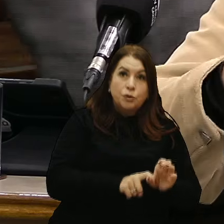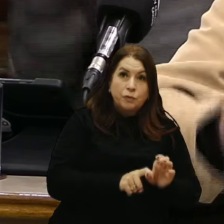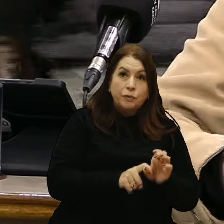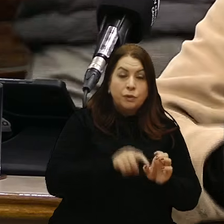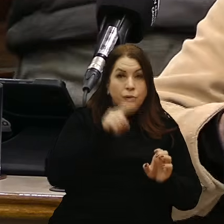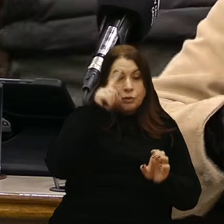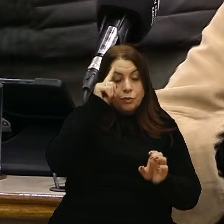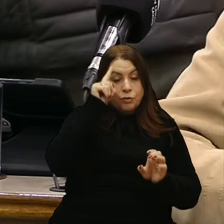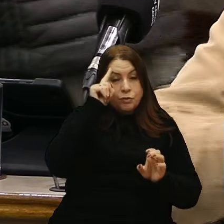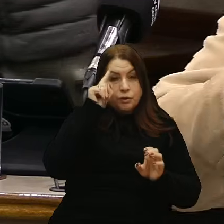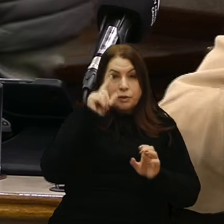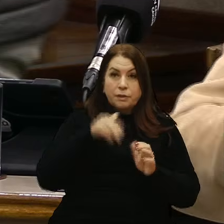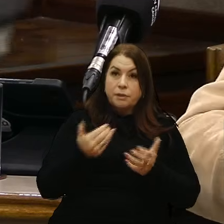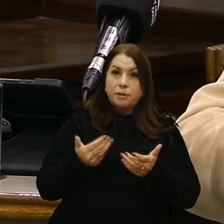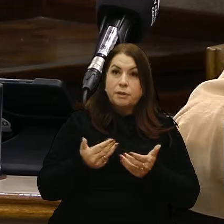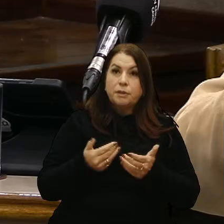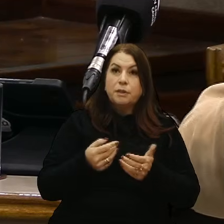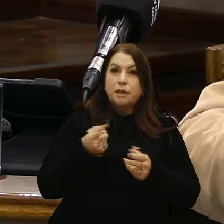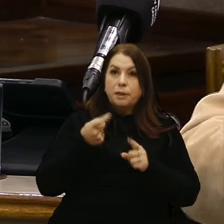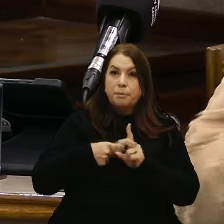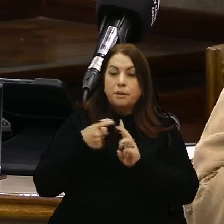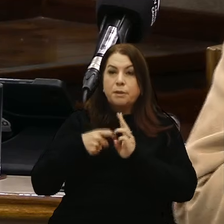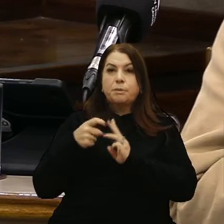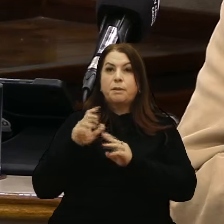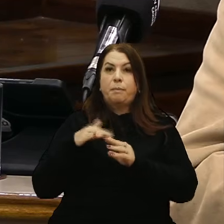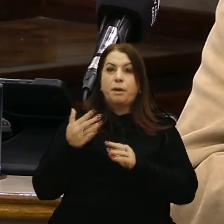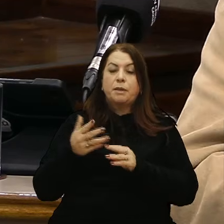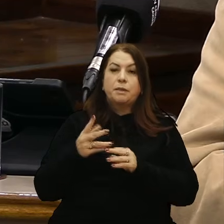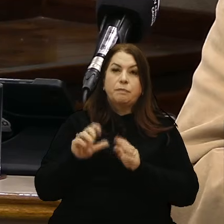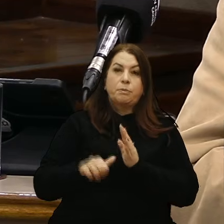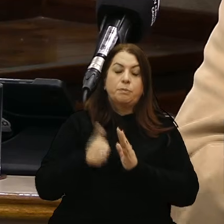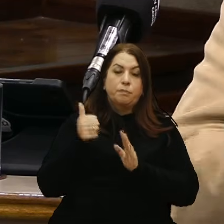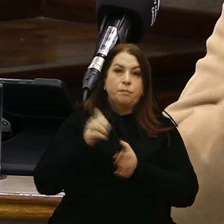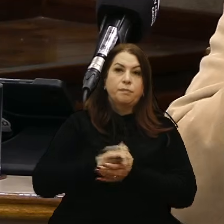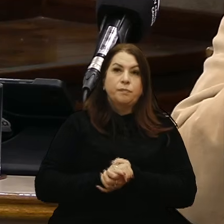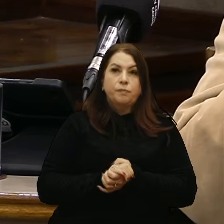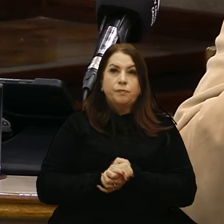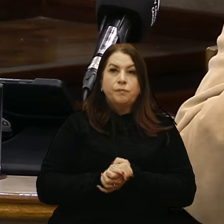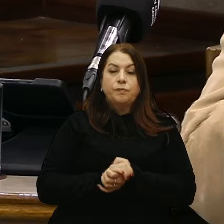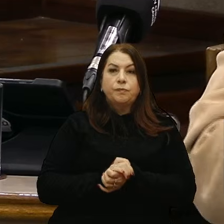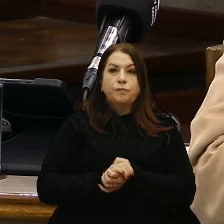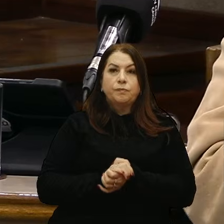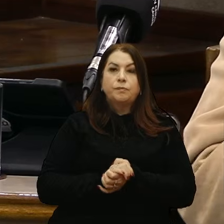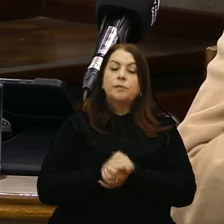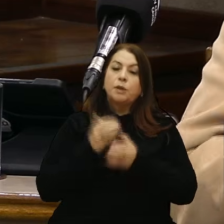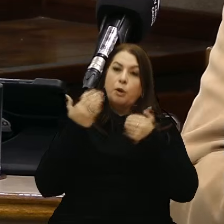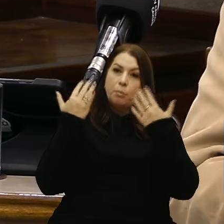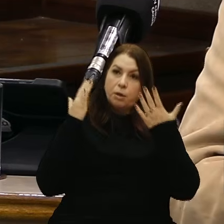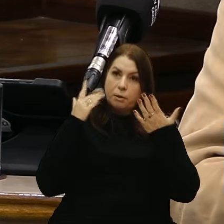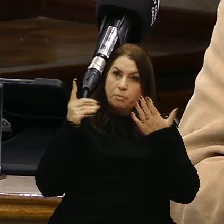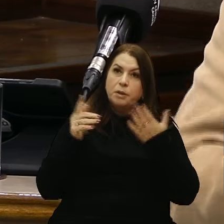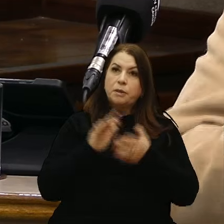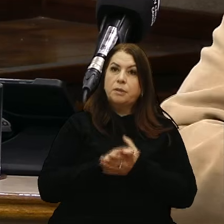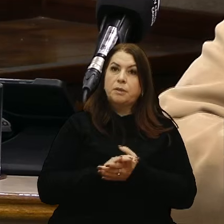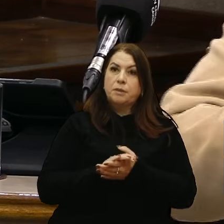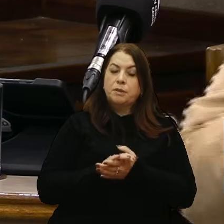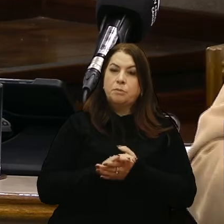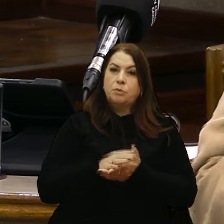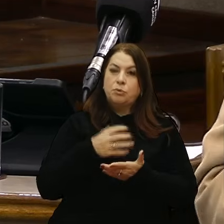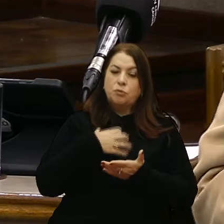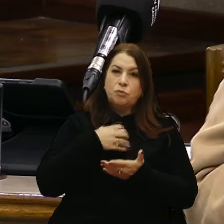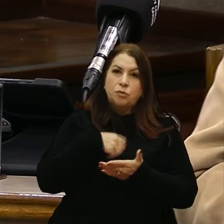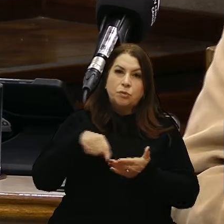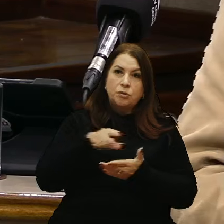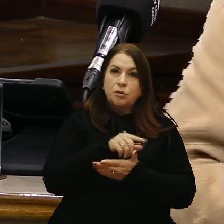cada dia, cada mês, mais nós viemos melhorando. Então, eu quero lhe dar os parabéns pelo seu jeito, pela